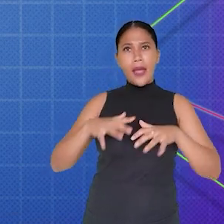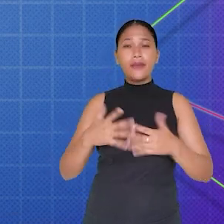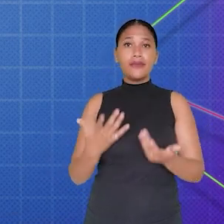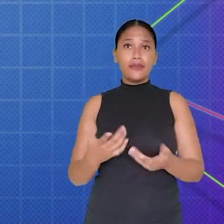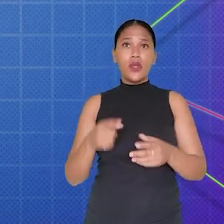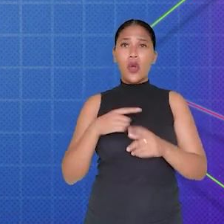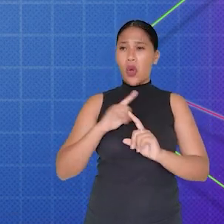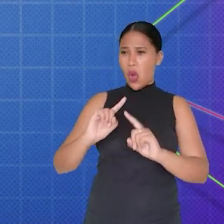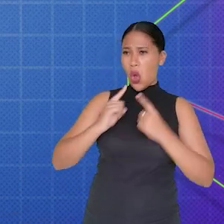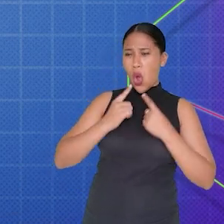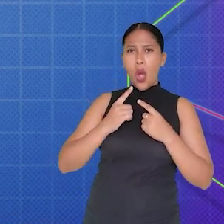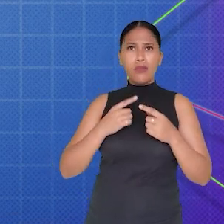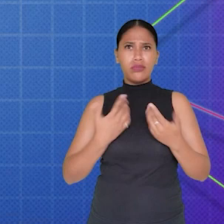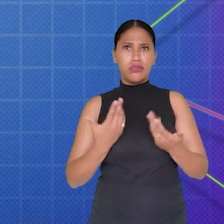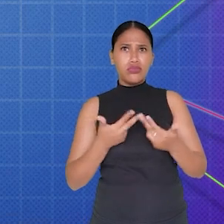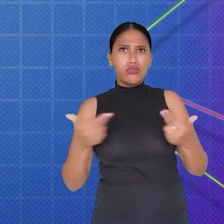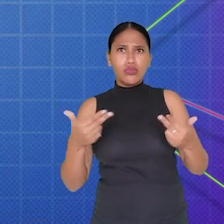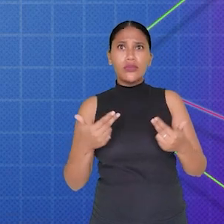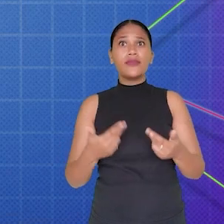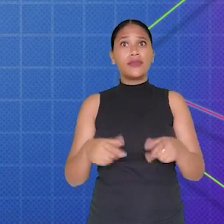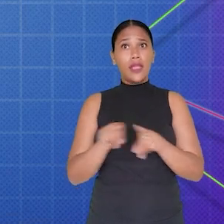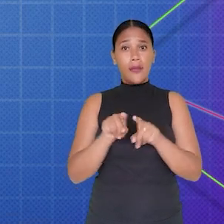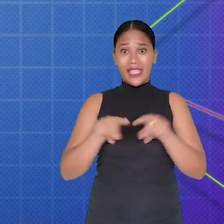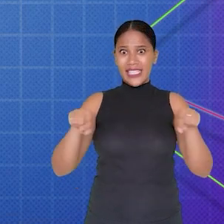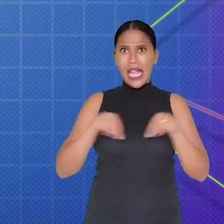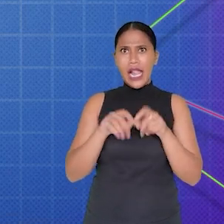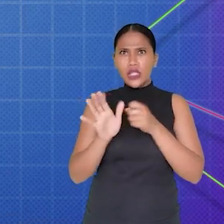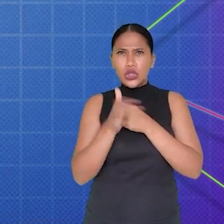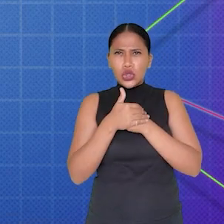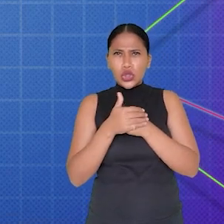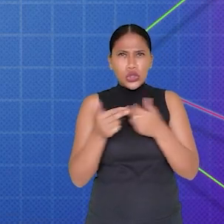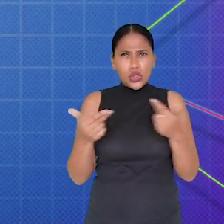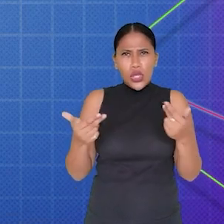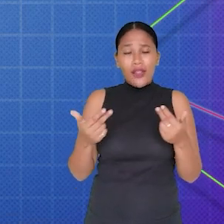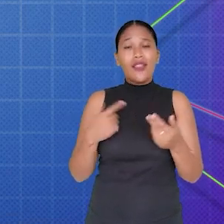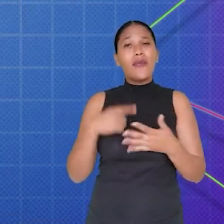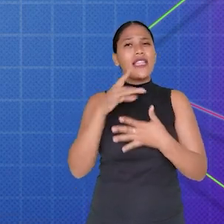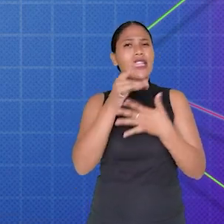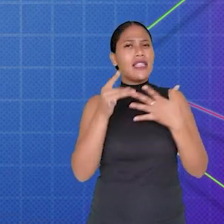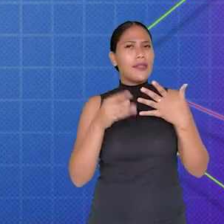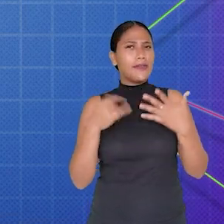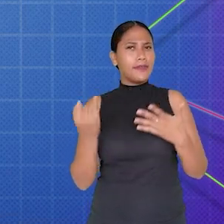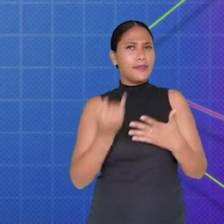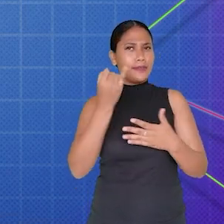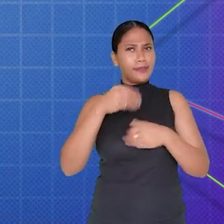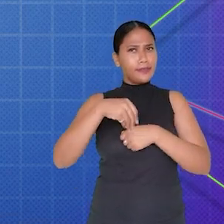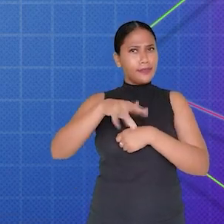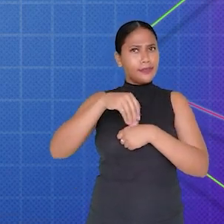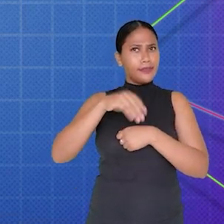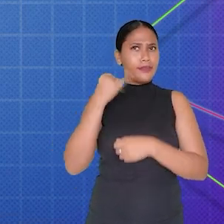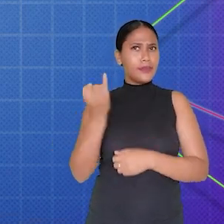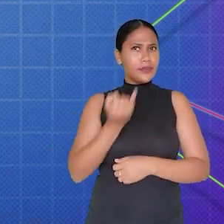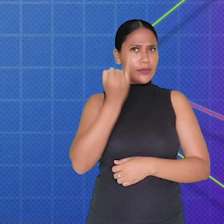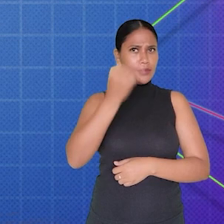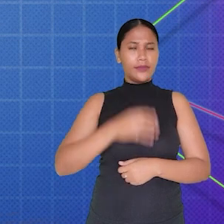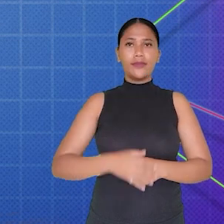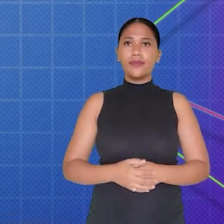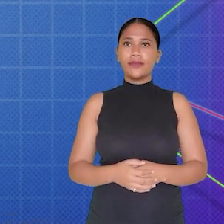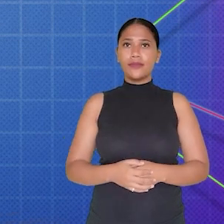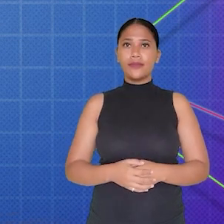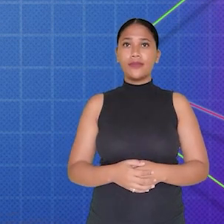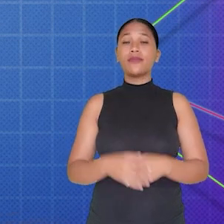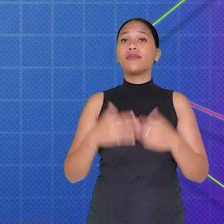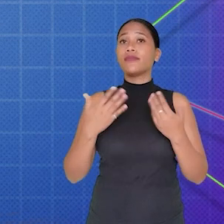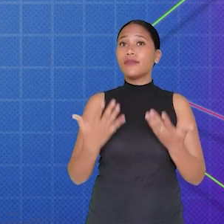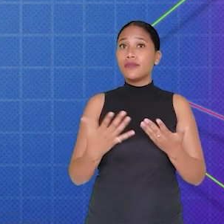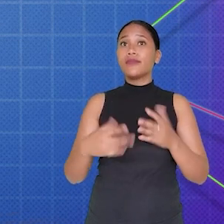mecânicas e elementos do jogo, como inimigos, obstáculos, checkpoints, salas secretas, minigames e outros detalhes importantes para a experiência